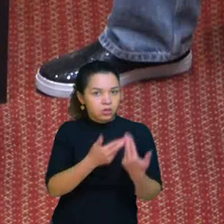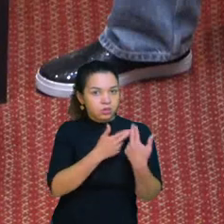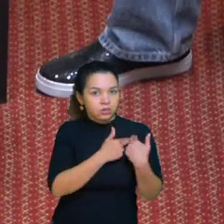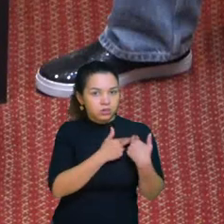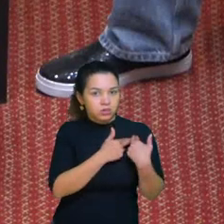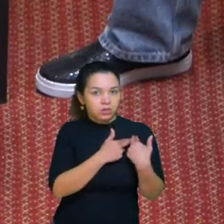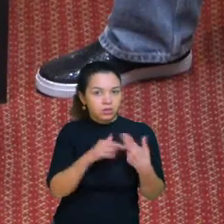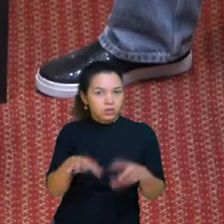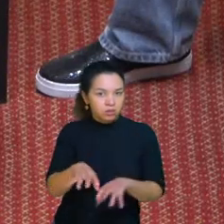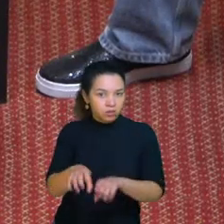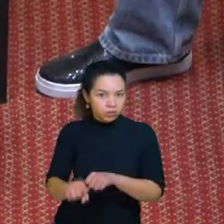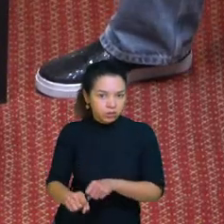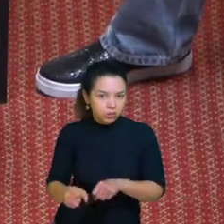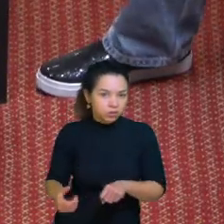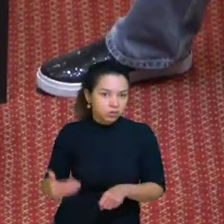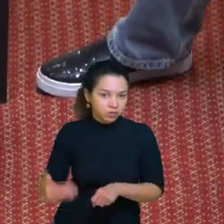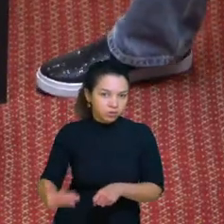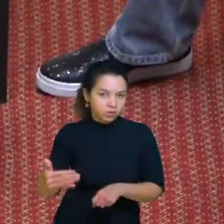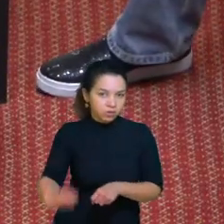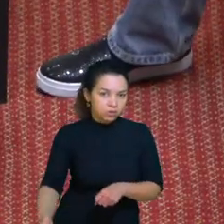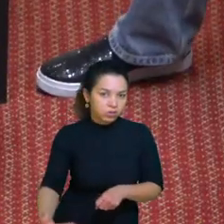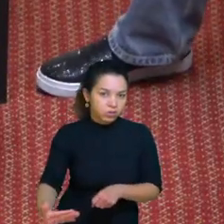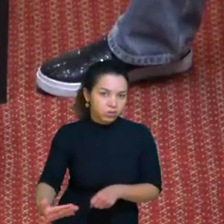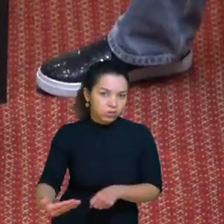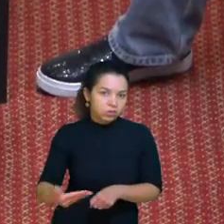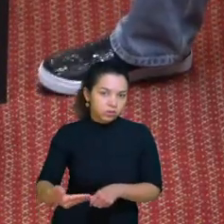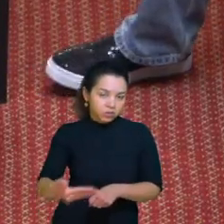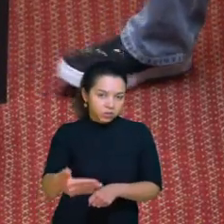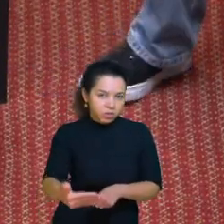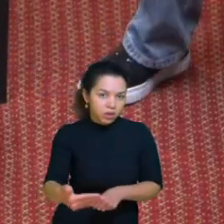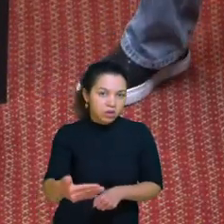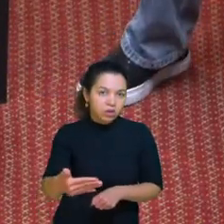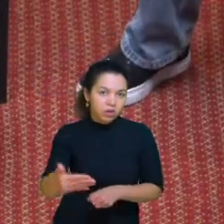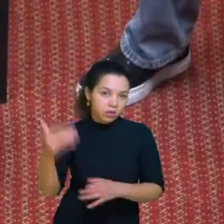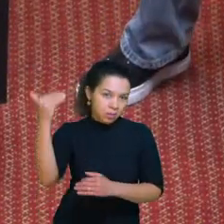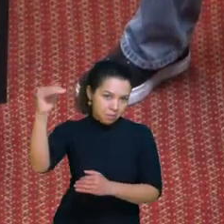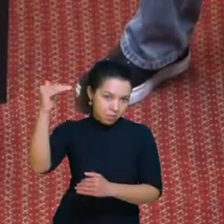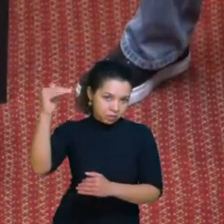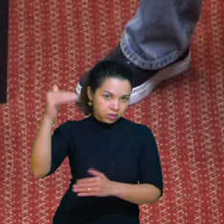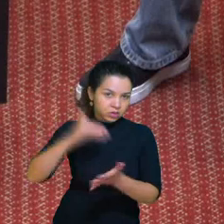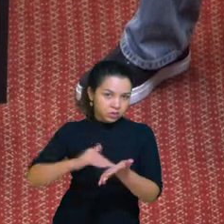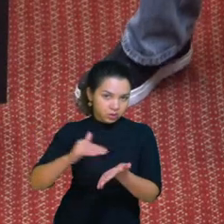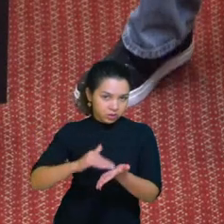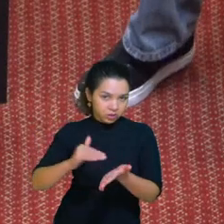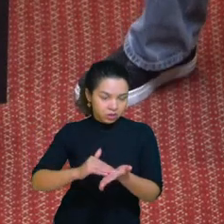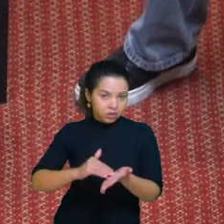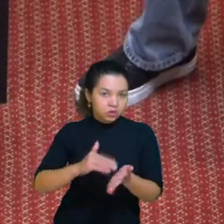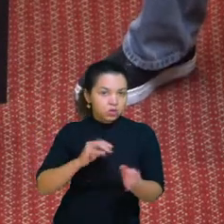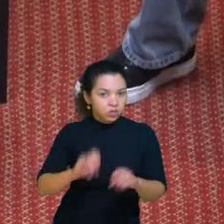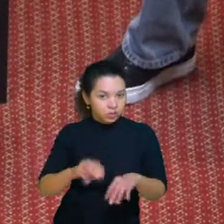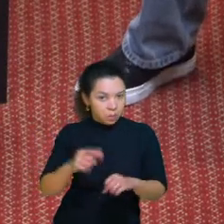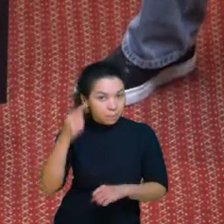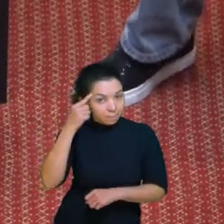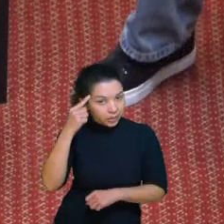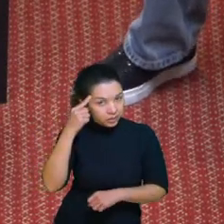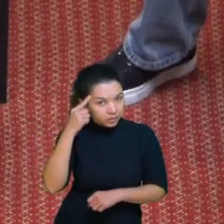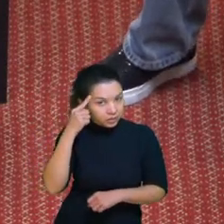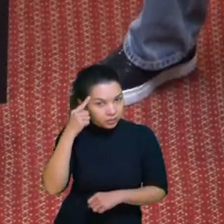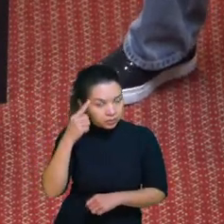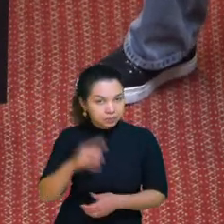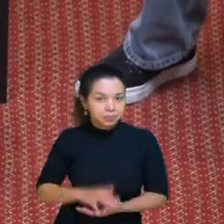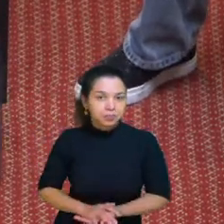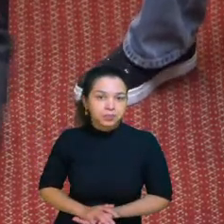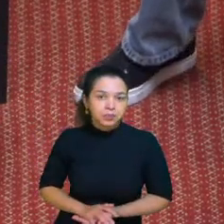formações continuadas elas vão acontecer na ponta né pelo menos a secretaria de educação Pensa nessa questão desses núcleos né E